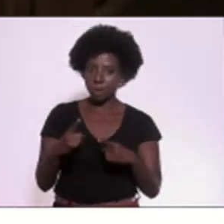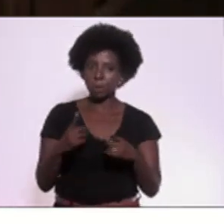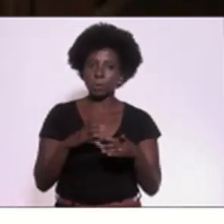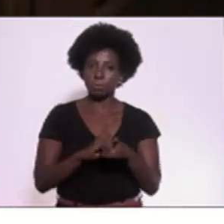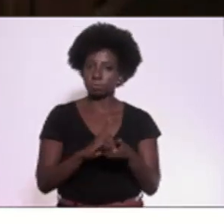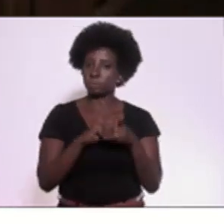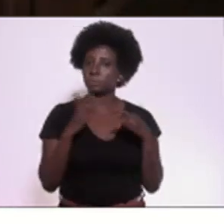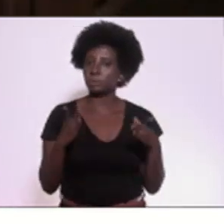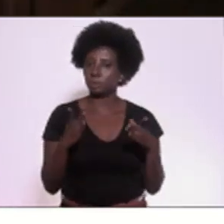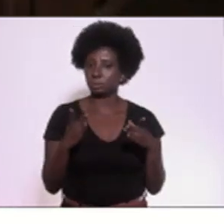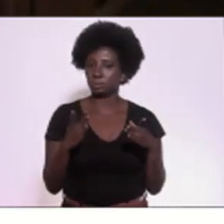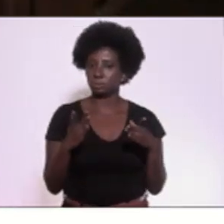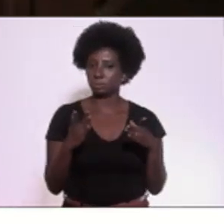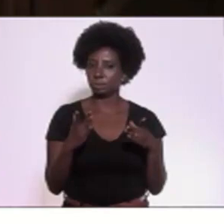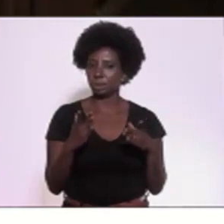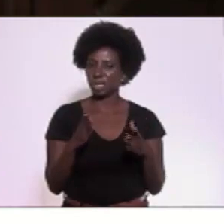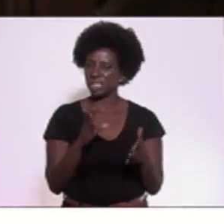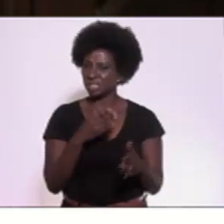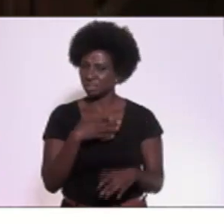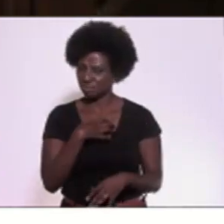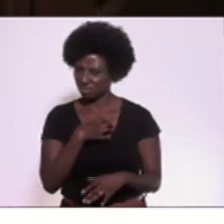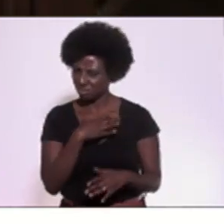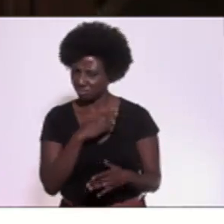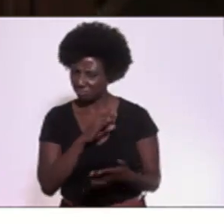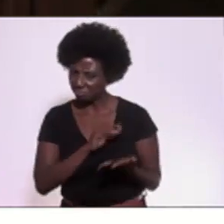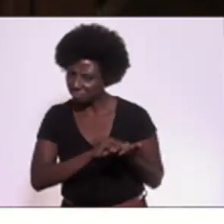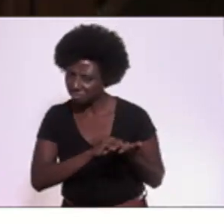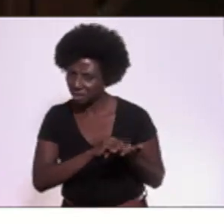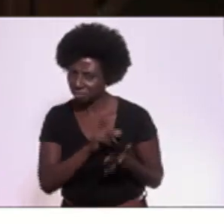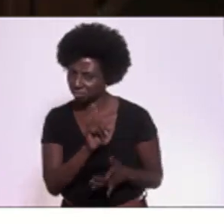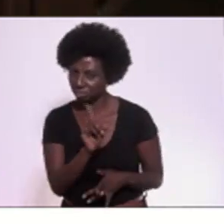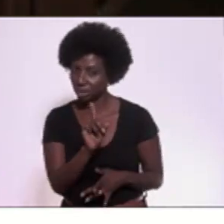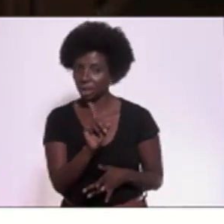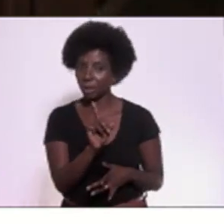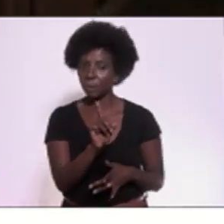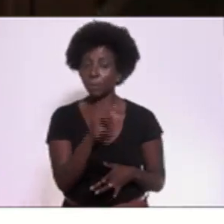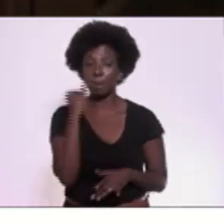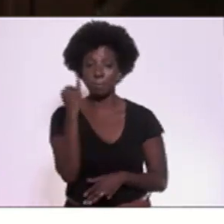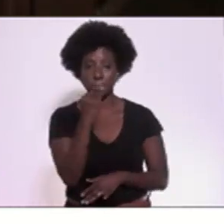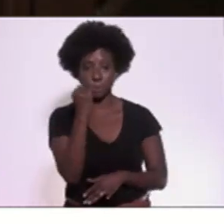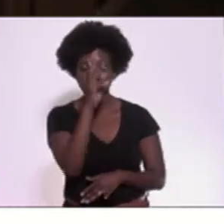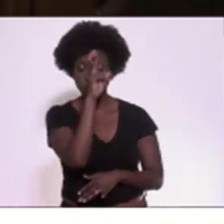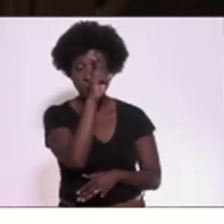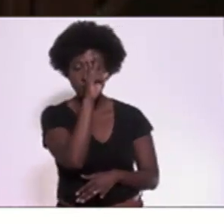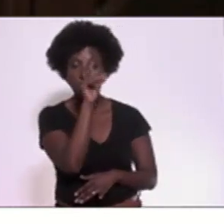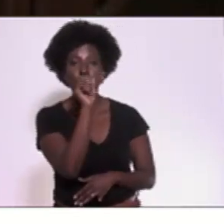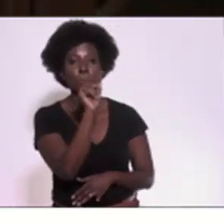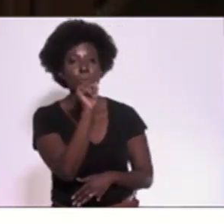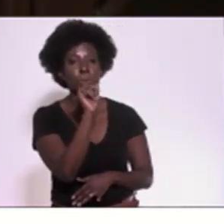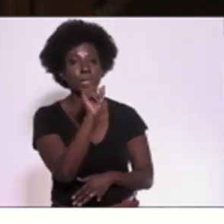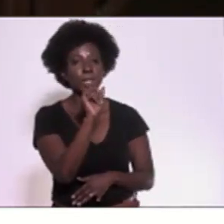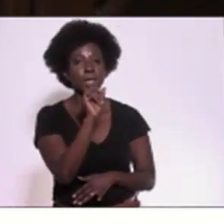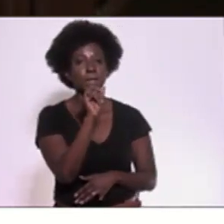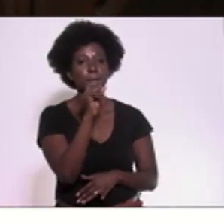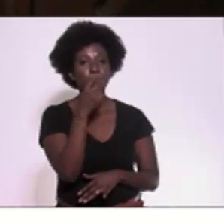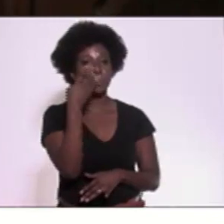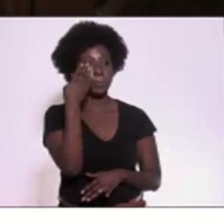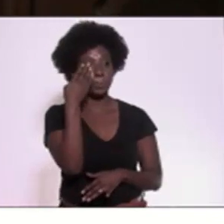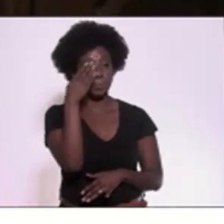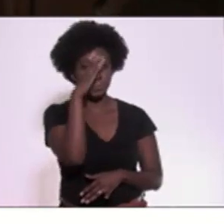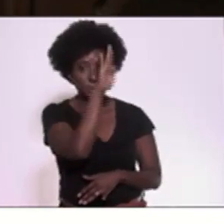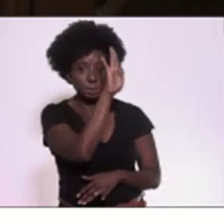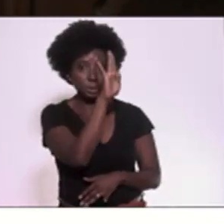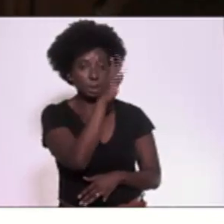nenhuma falta diante do que foi, né? E aí, importante lembrar que o presidente da República, em